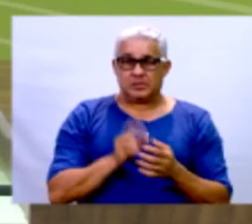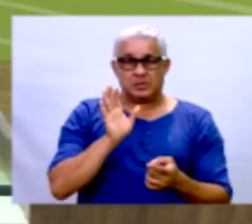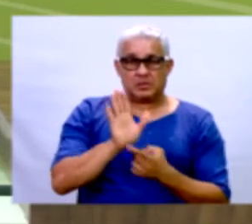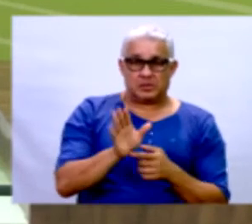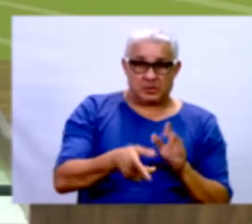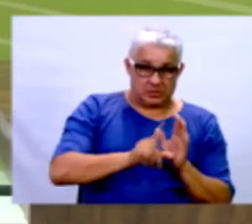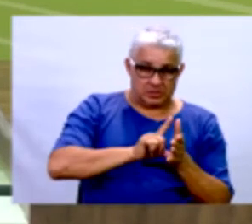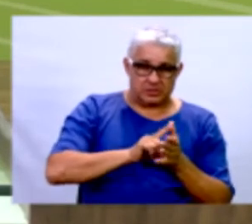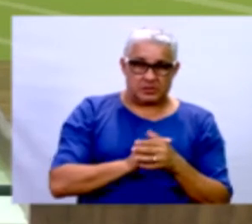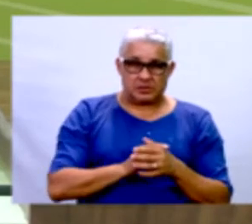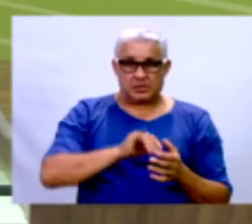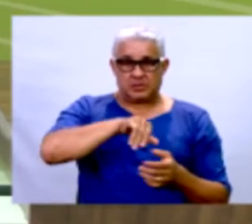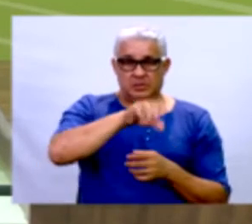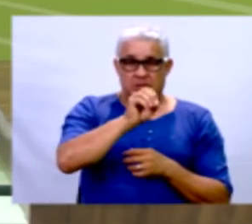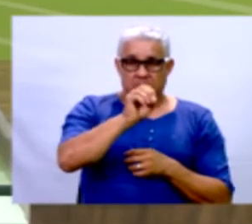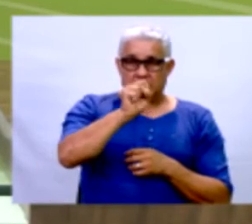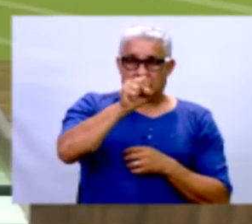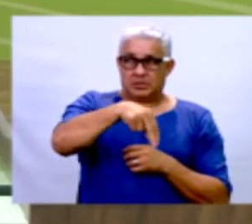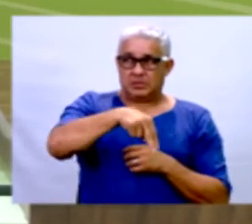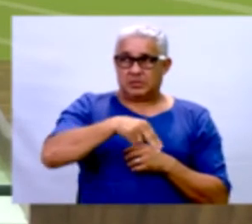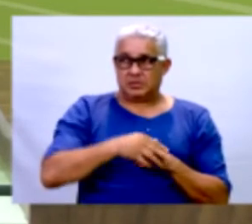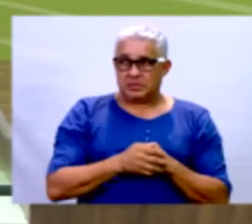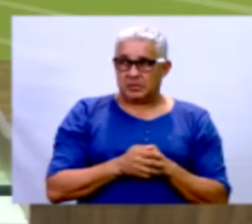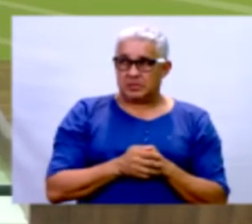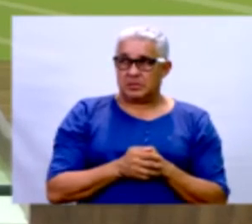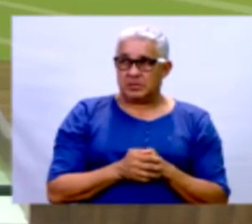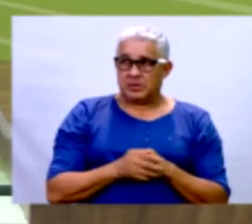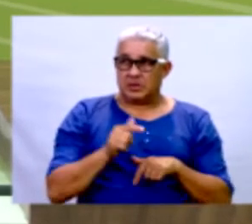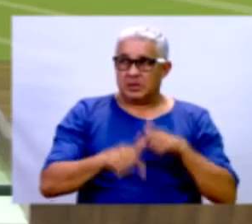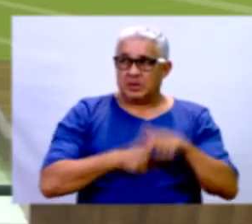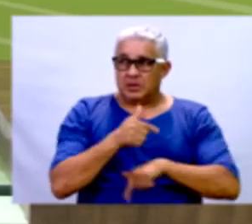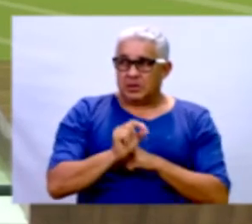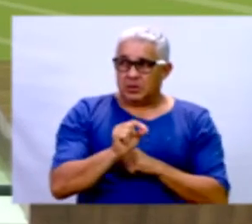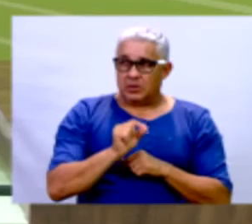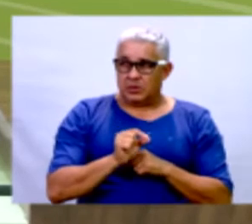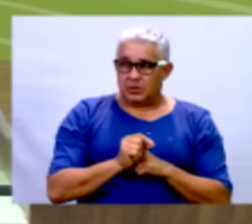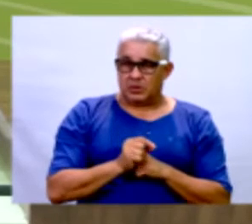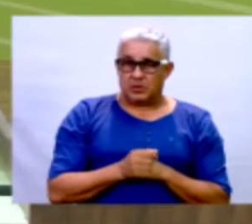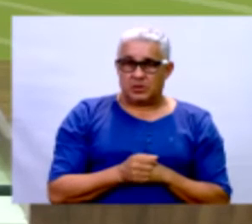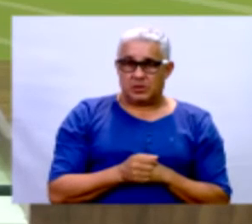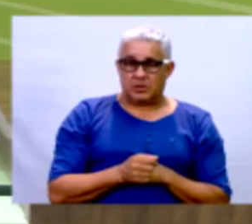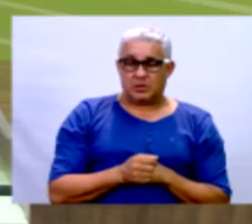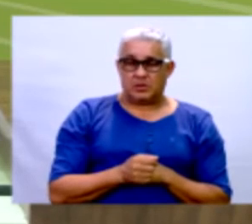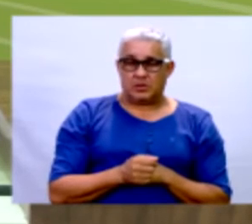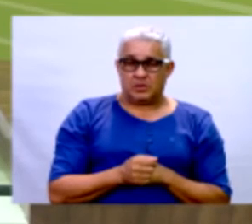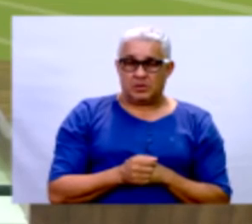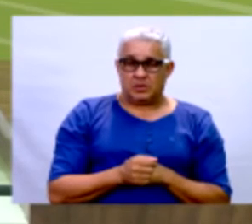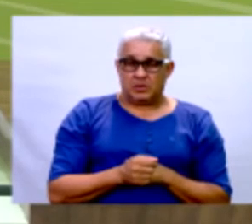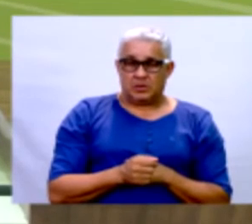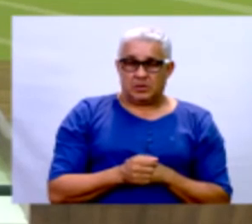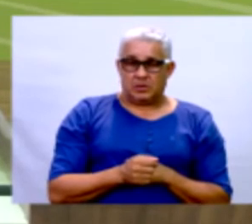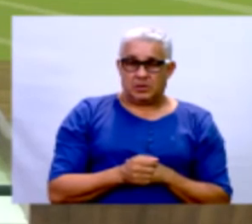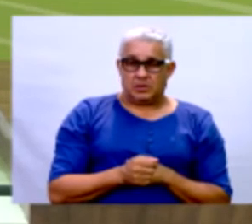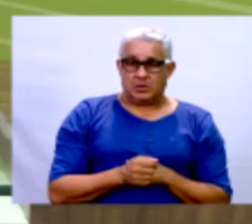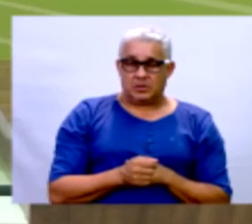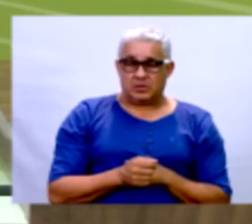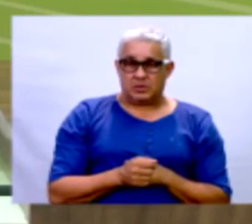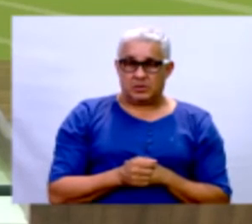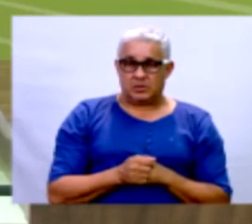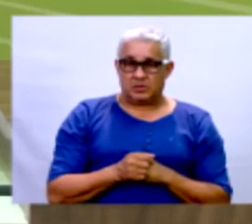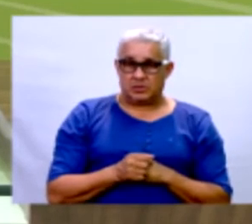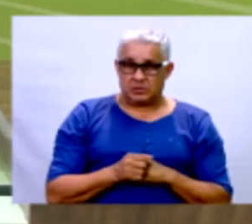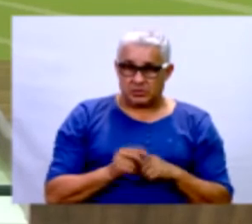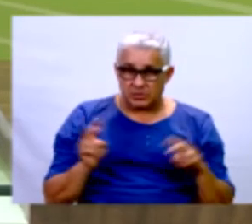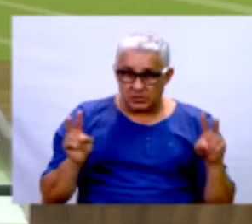apresentada do JSON trabalha com a questão do par chave e valor, né? Então,